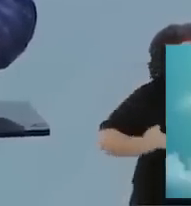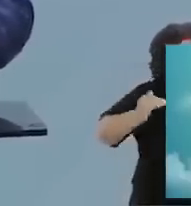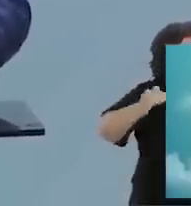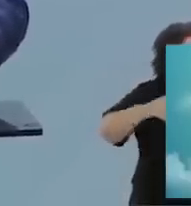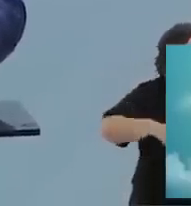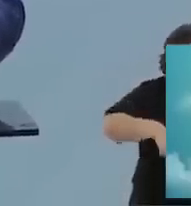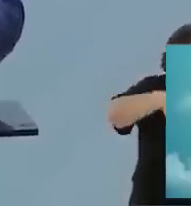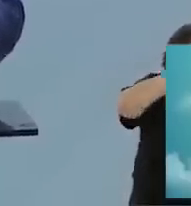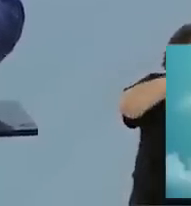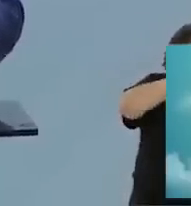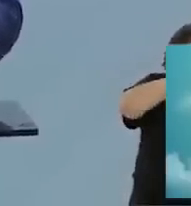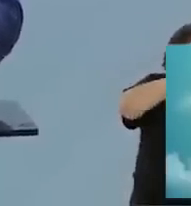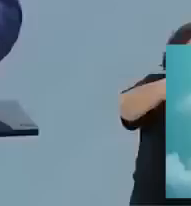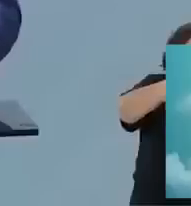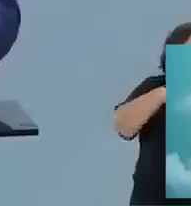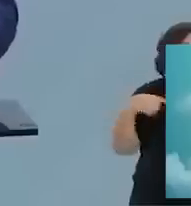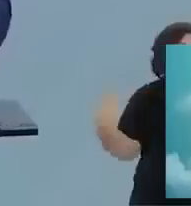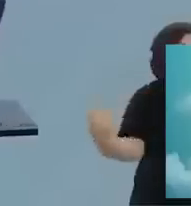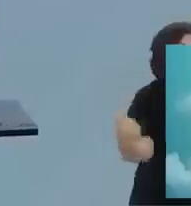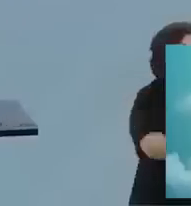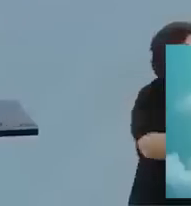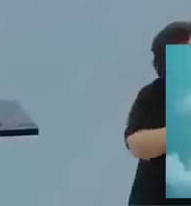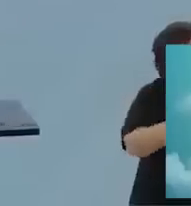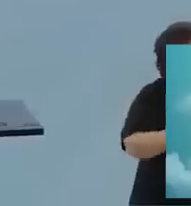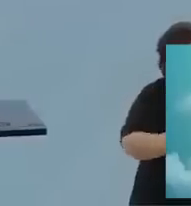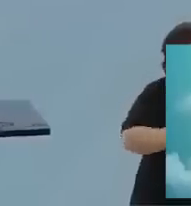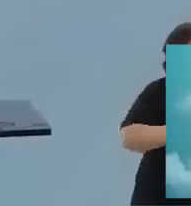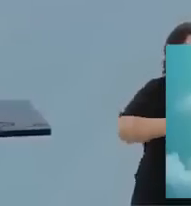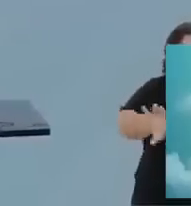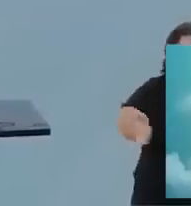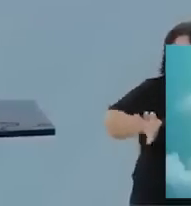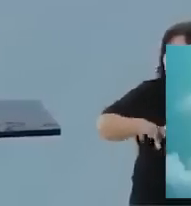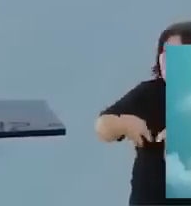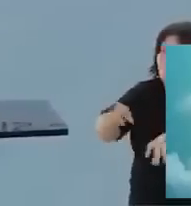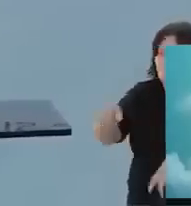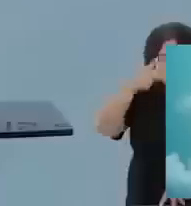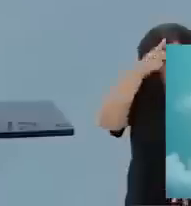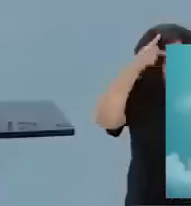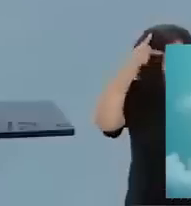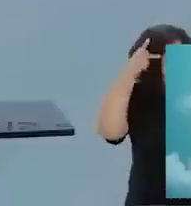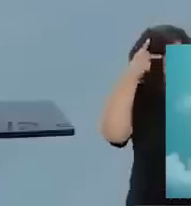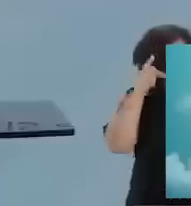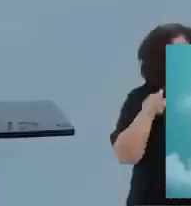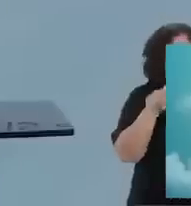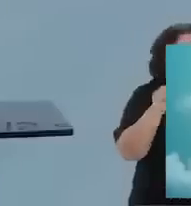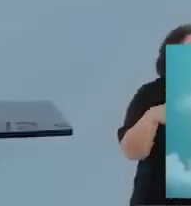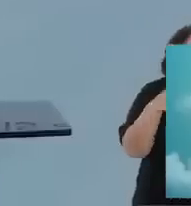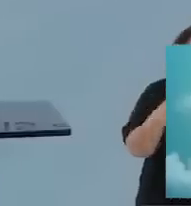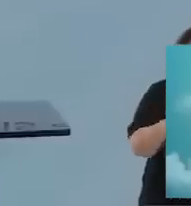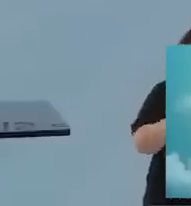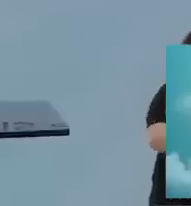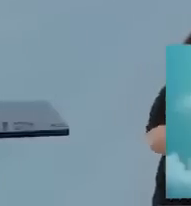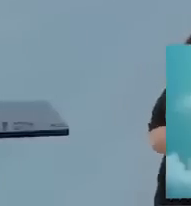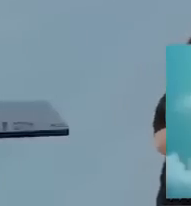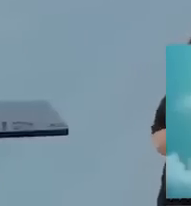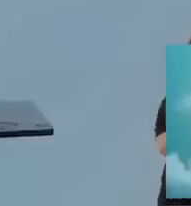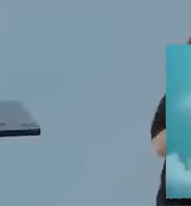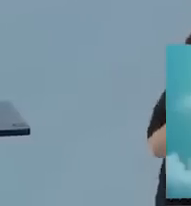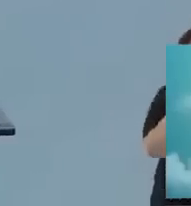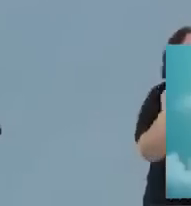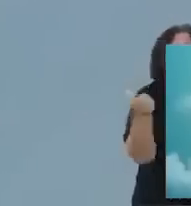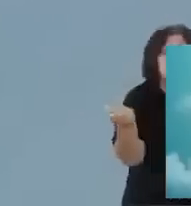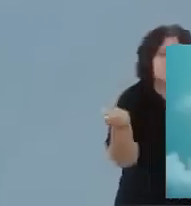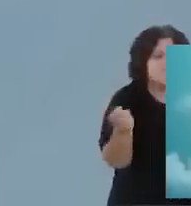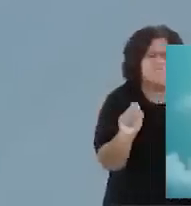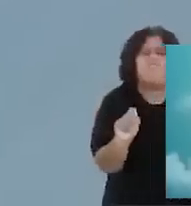edificação, de uns para com os outros. Em outras palavras, qual é o seu papel? Edificar